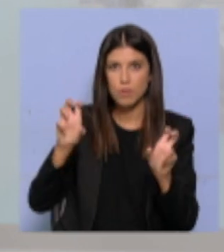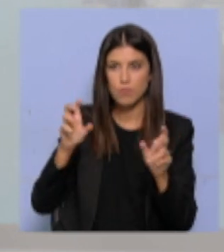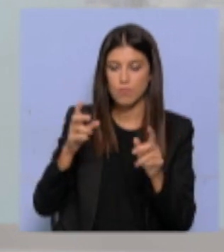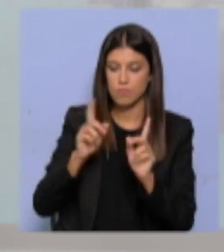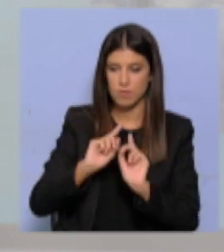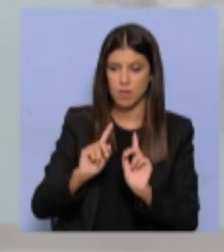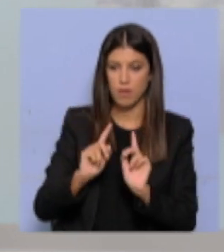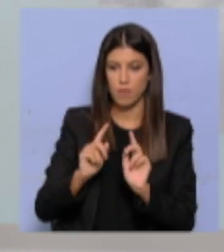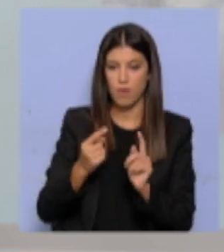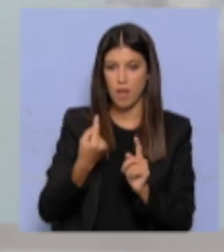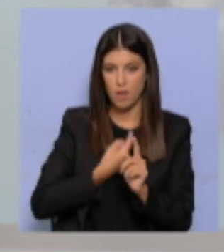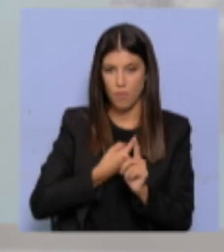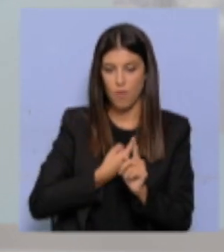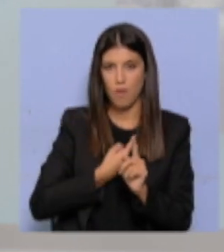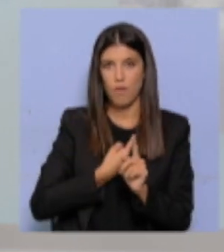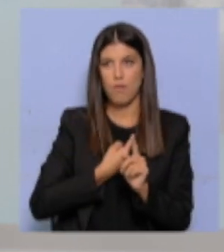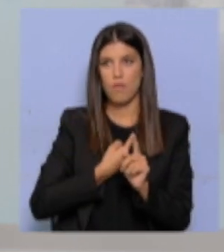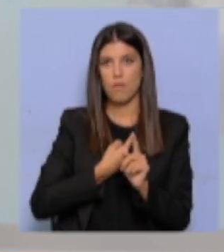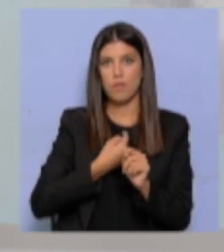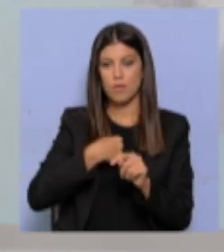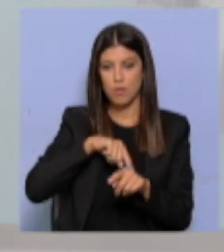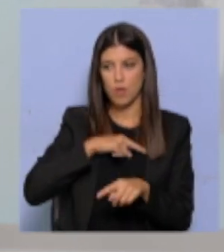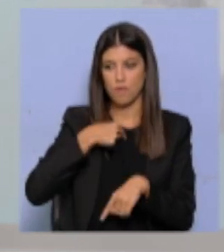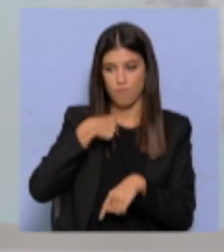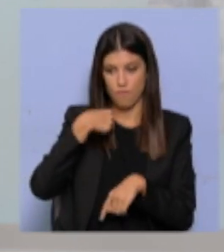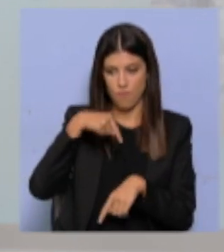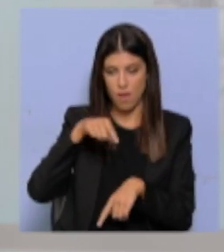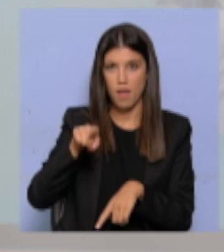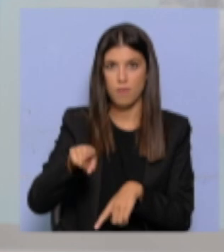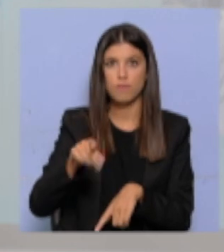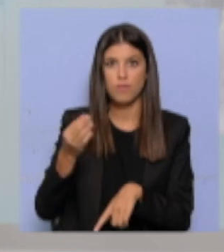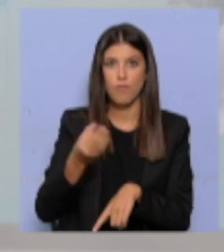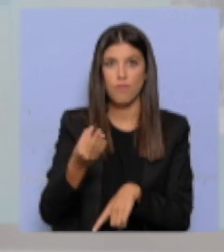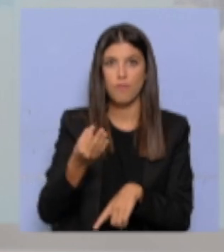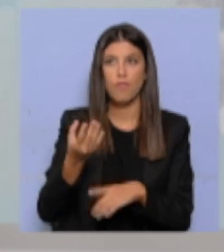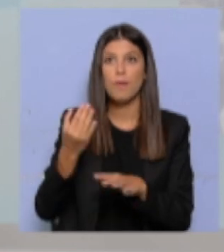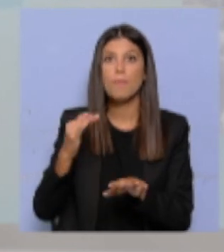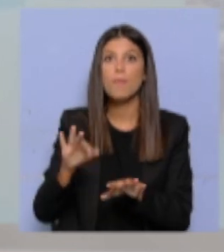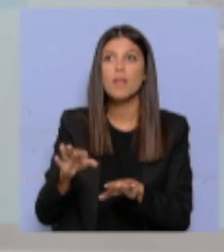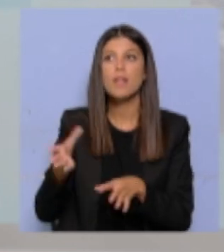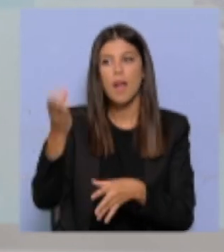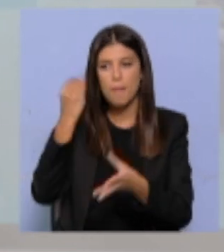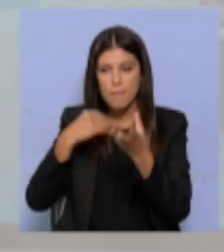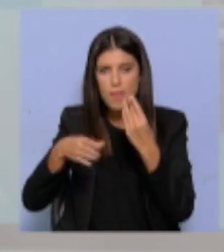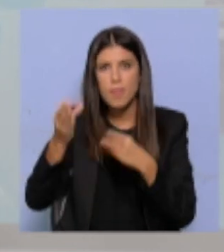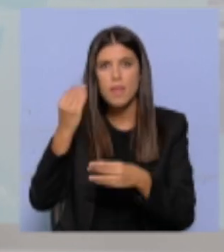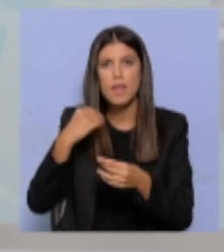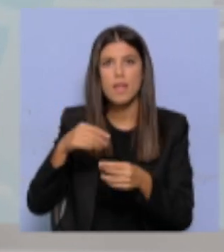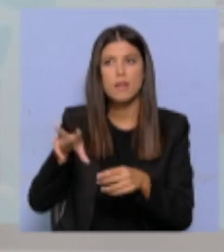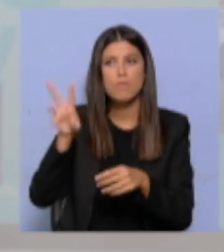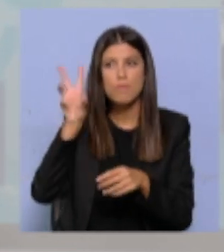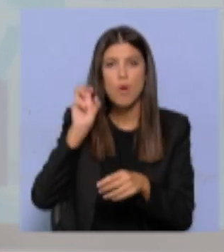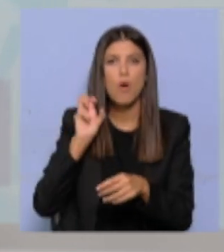há realmente essa mudança de paradigma, nós temos que ir e aprender, ir e